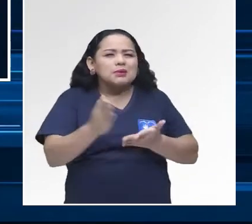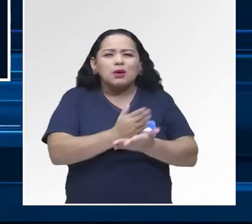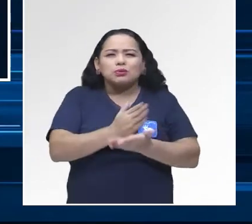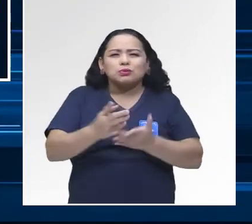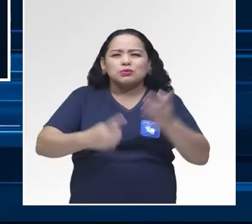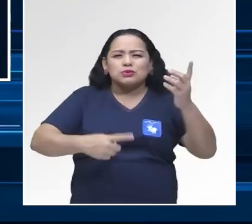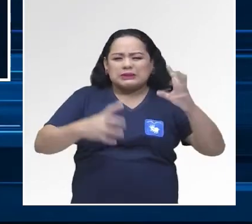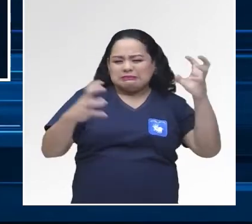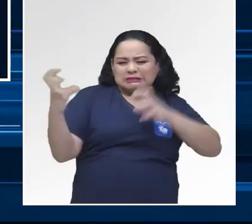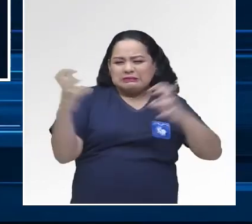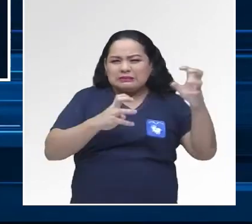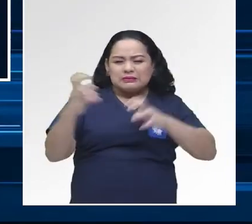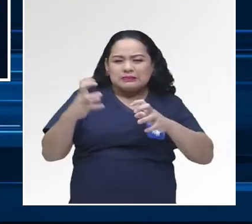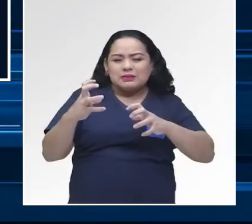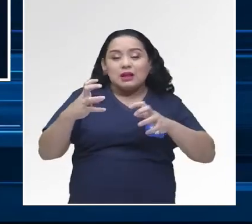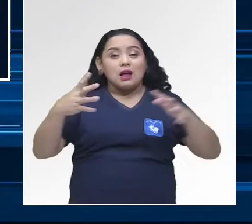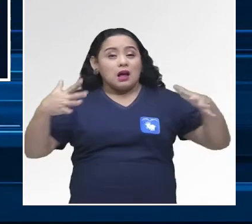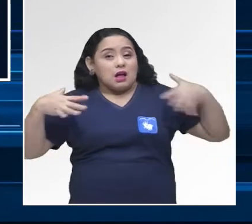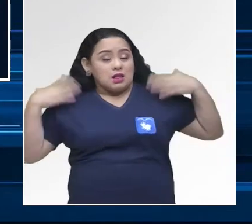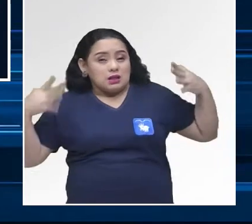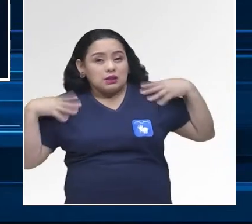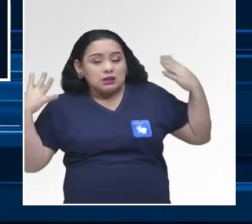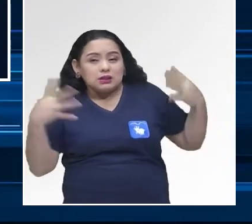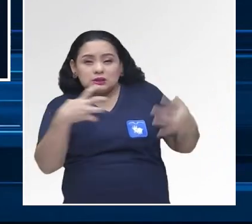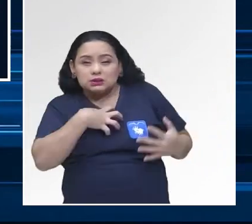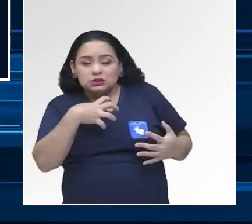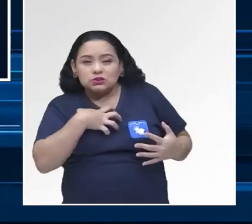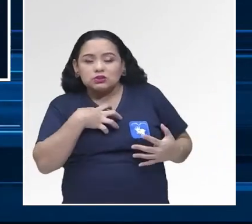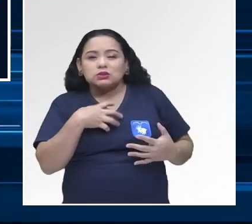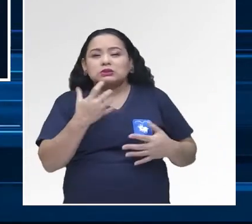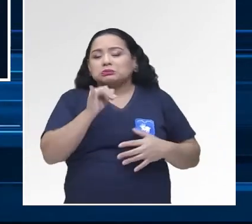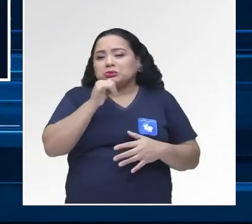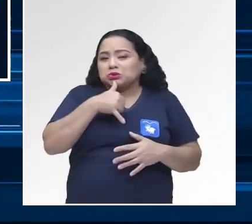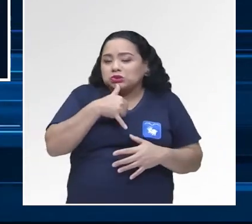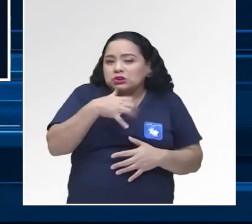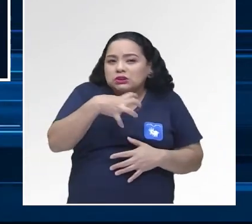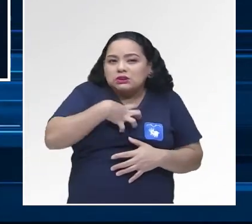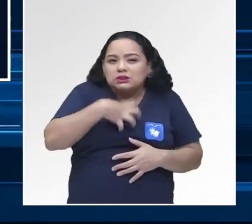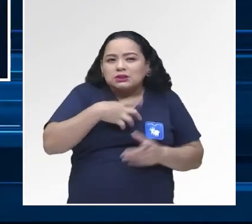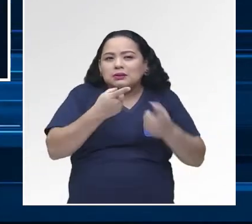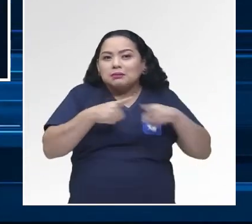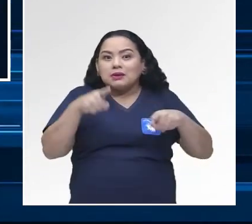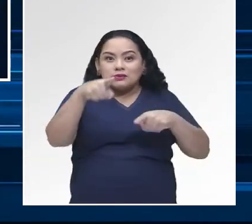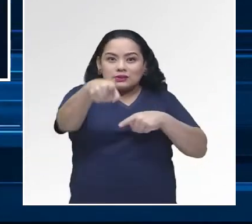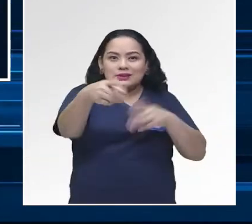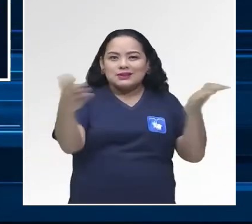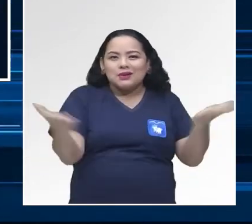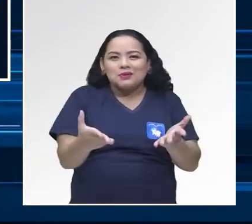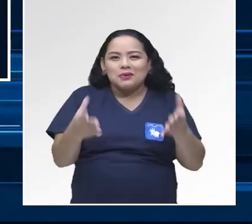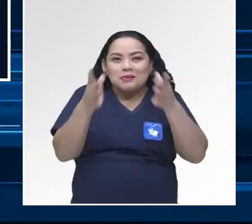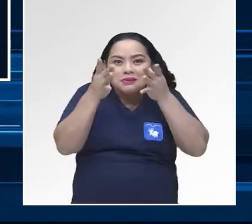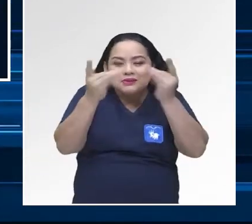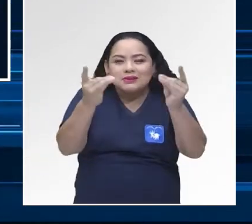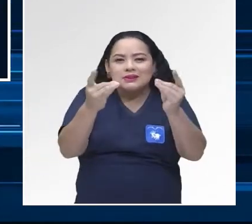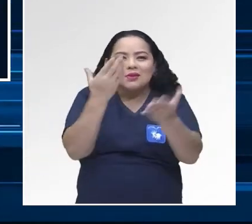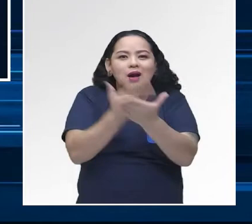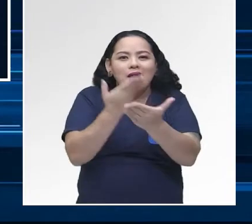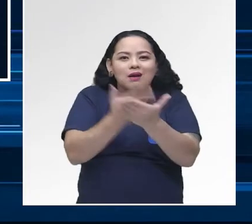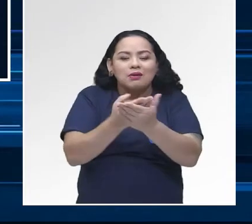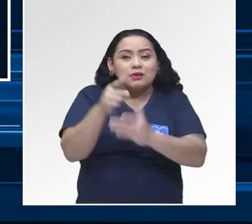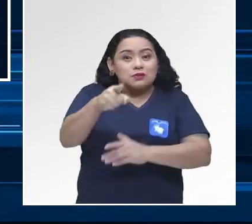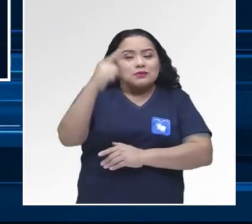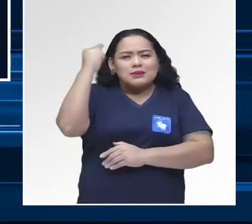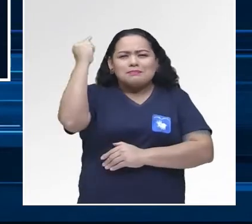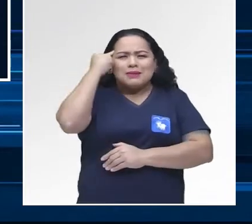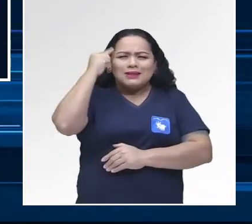discussões, tiveram alegrias, tiveram tristezas, né? O fato é que vocês estão aqui agora. E você pensa, né?